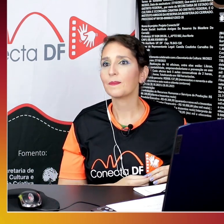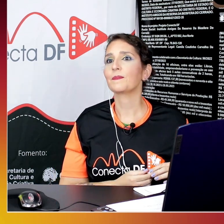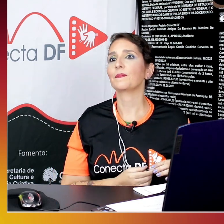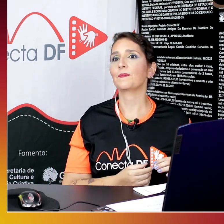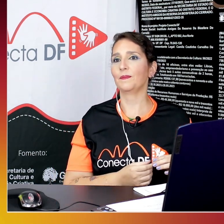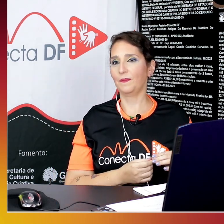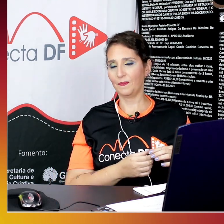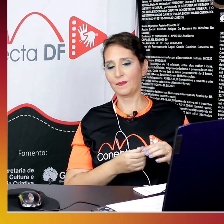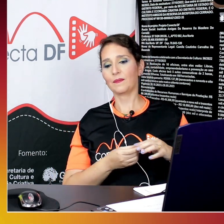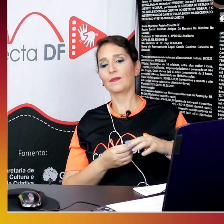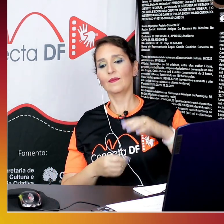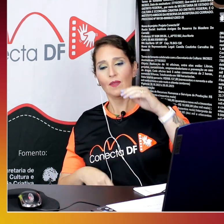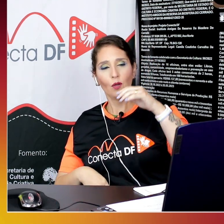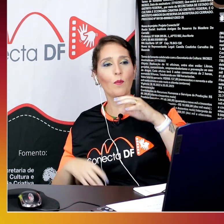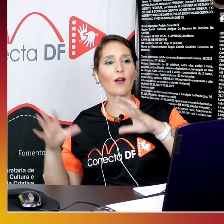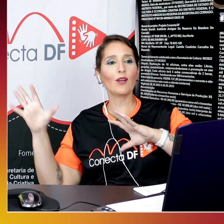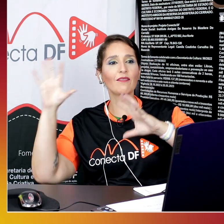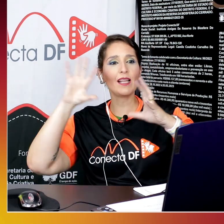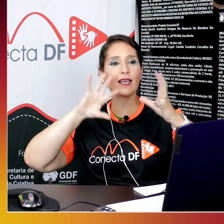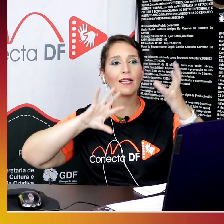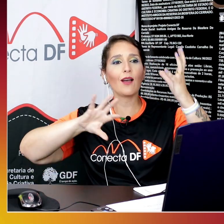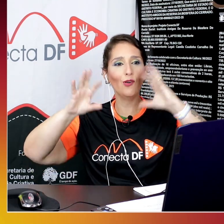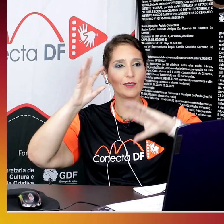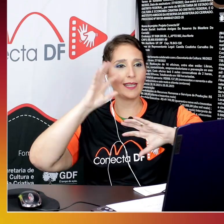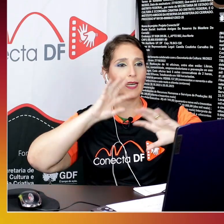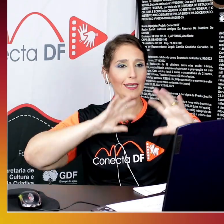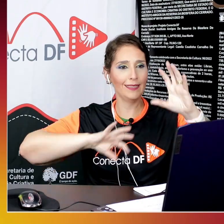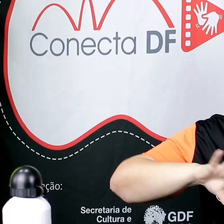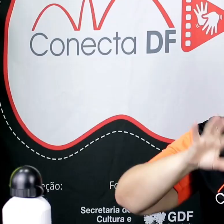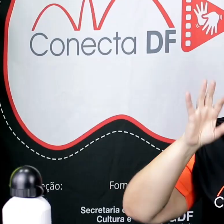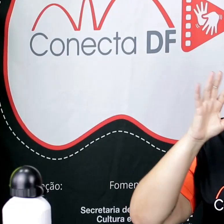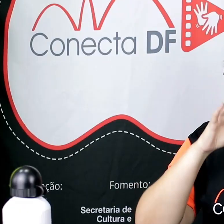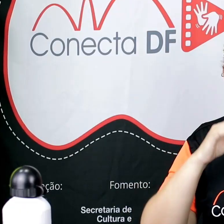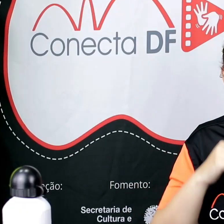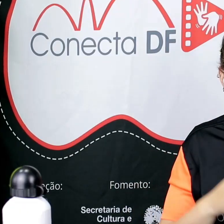não escuta. Uma coisa vai ligando a outra, né?